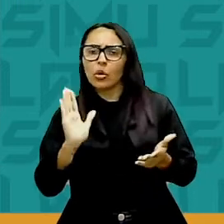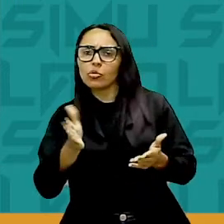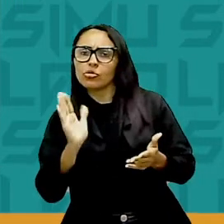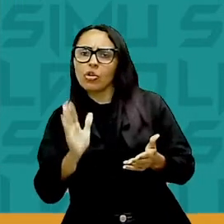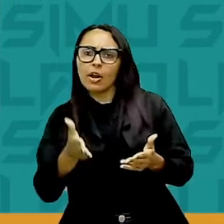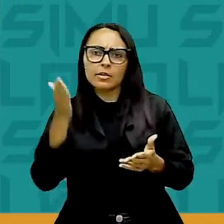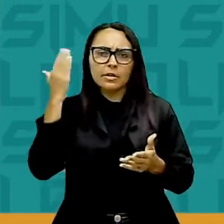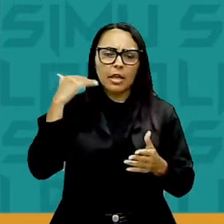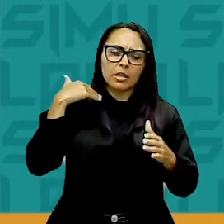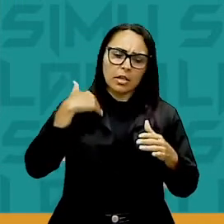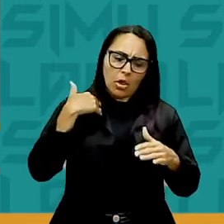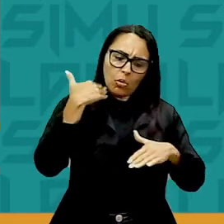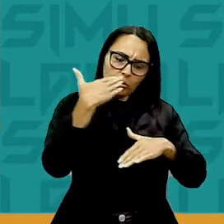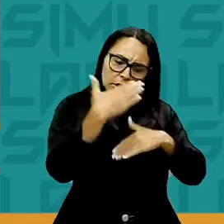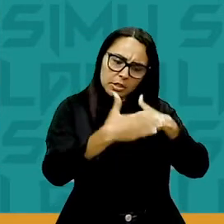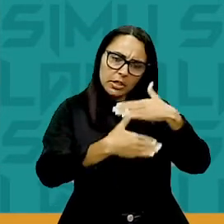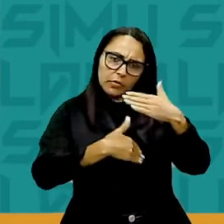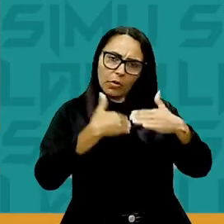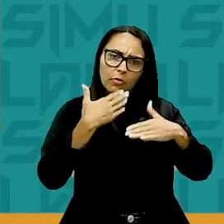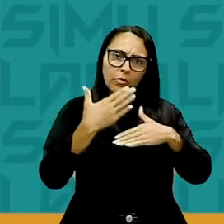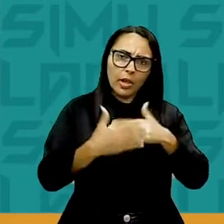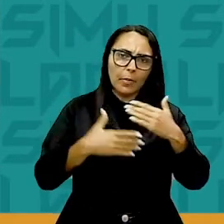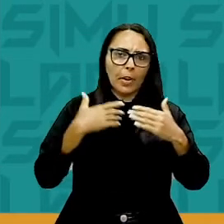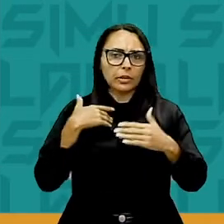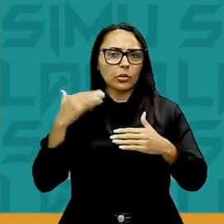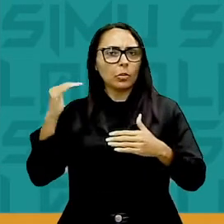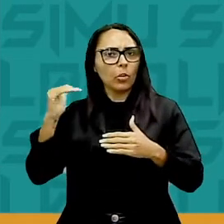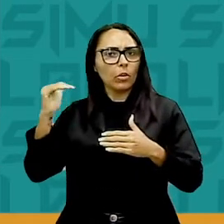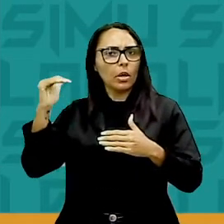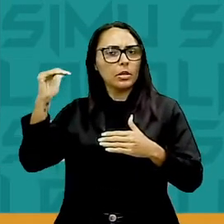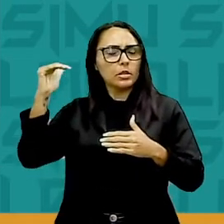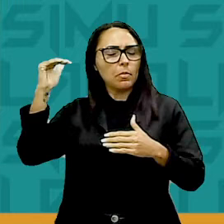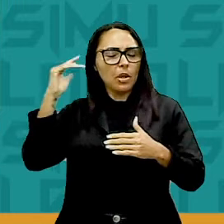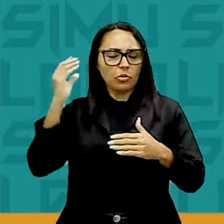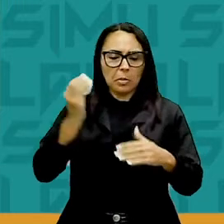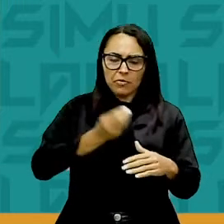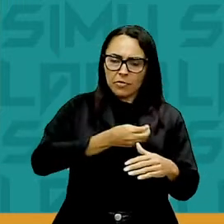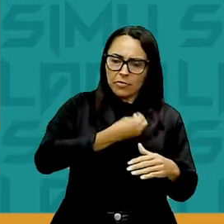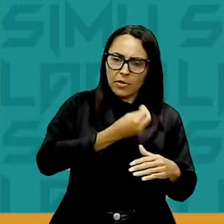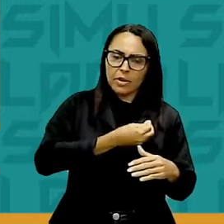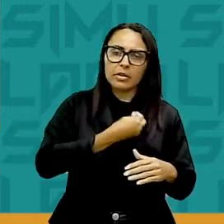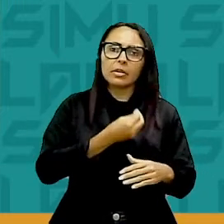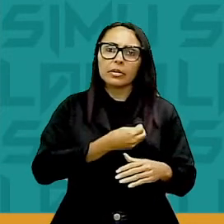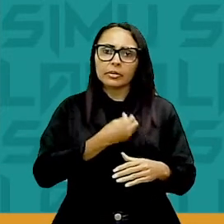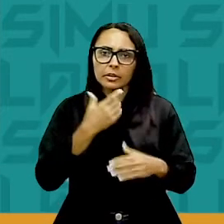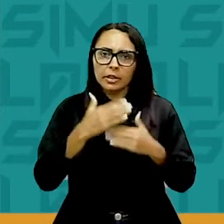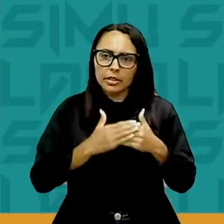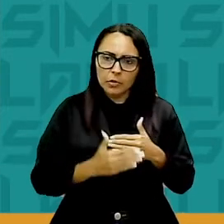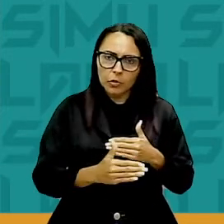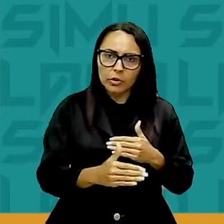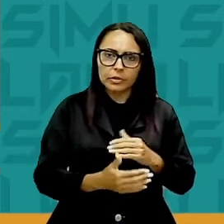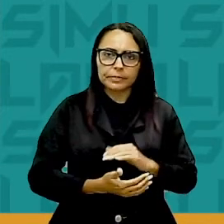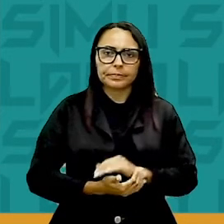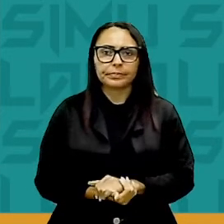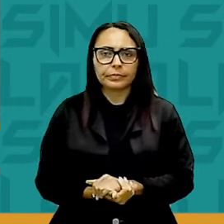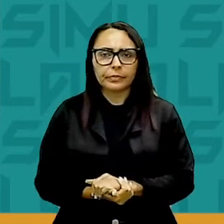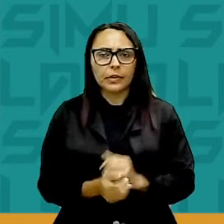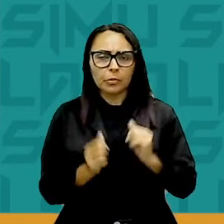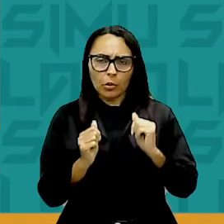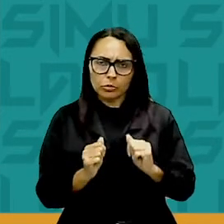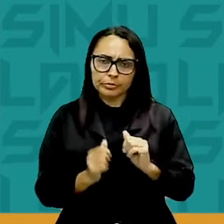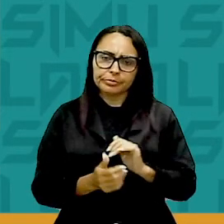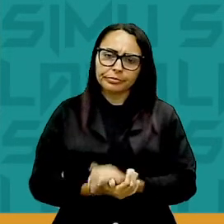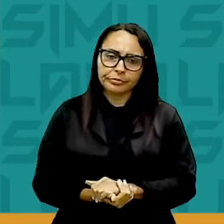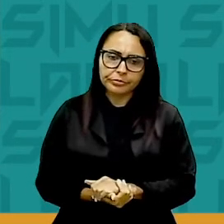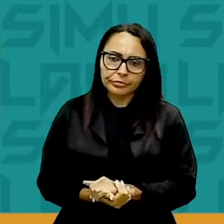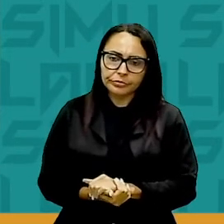que eu desenvolvi a partir da minha maturidade, da minha vivência e assim por diante. Posso.